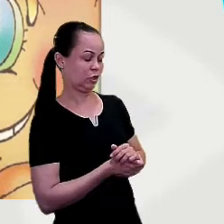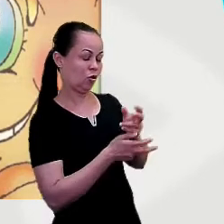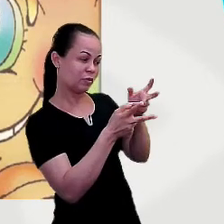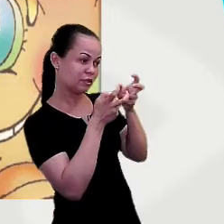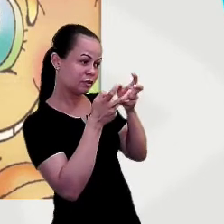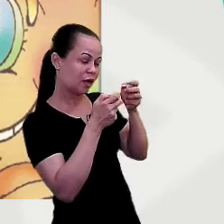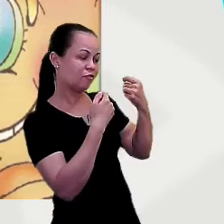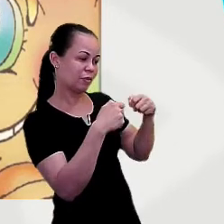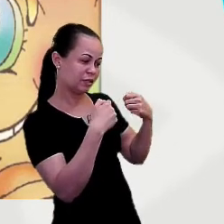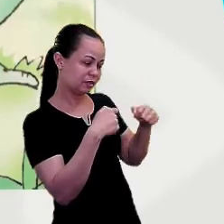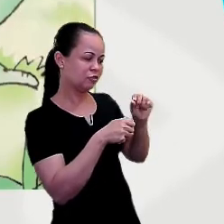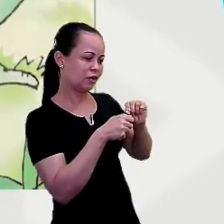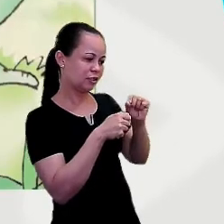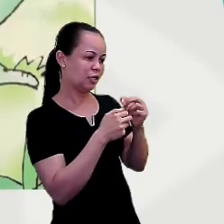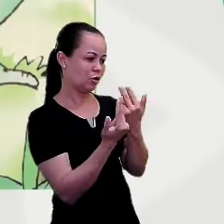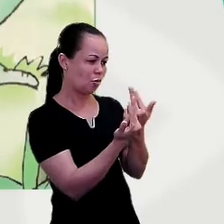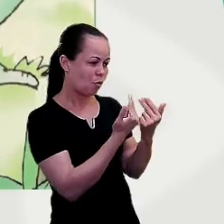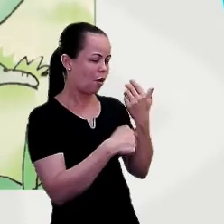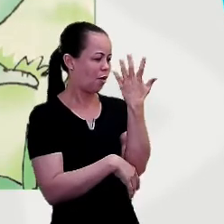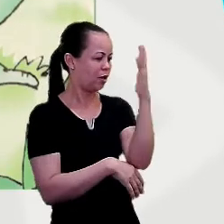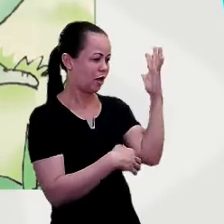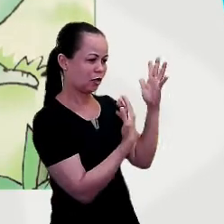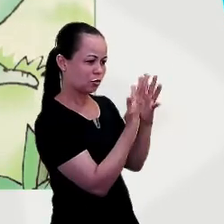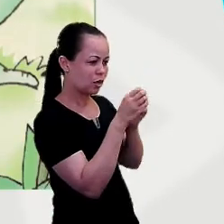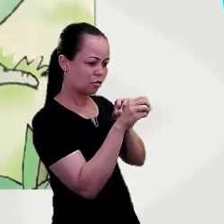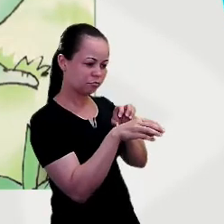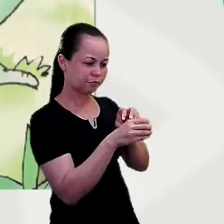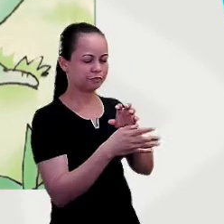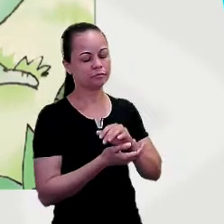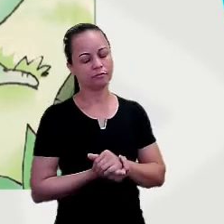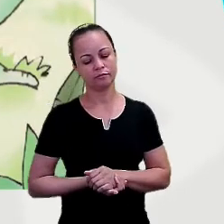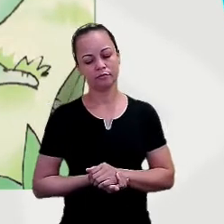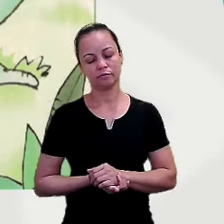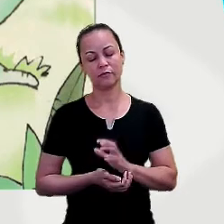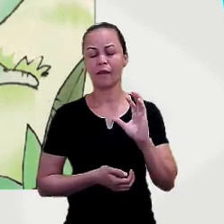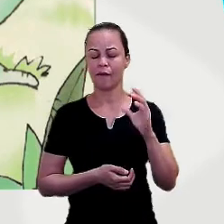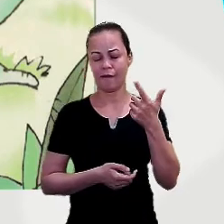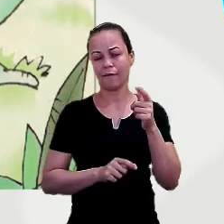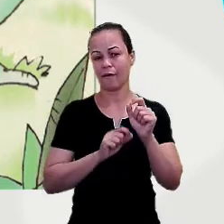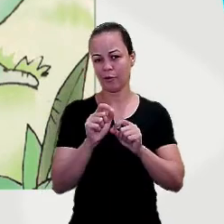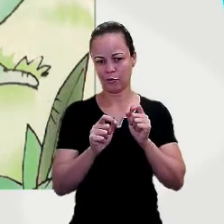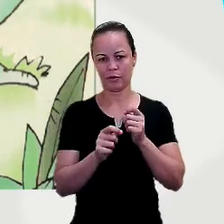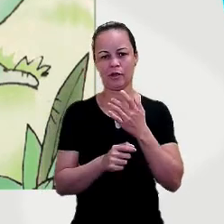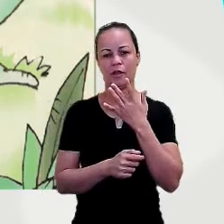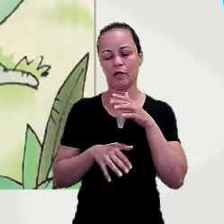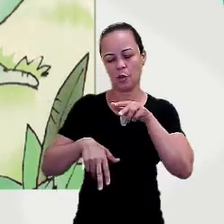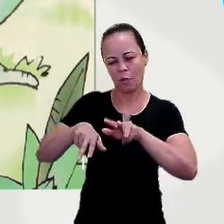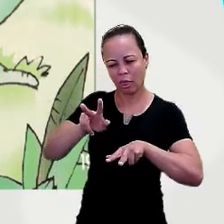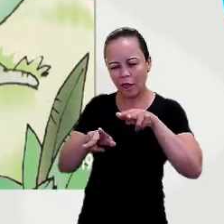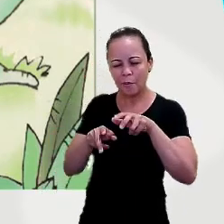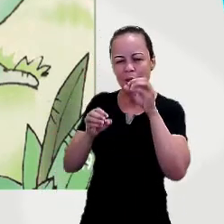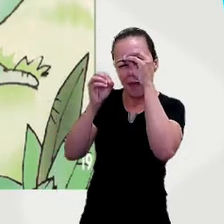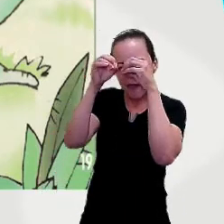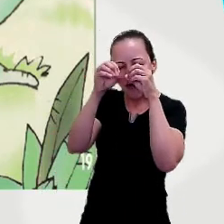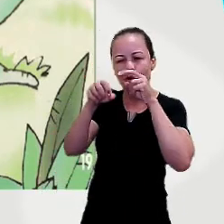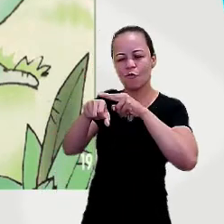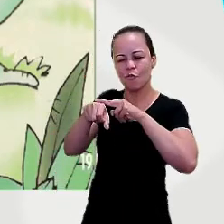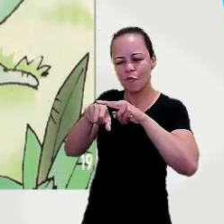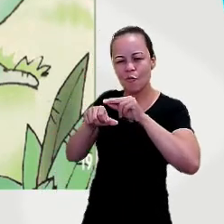natureza ensina. É claro que o nosso amigo resolveu mudar de cor. Ficou logo bem